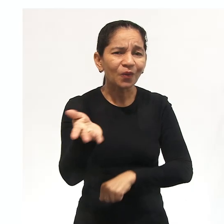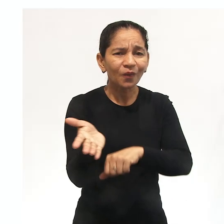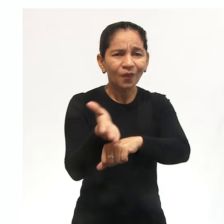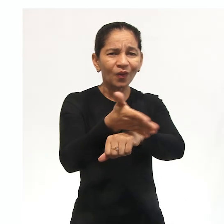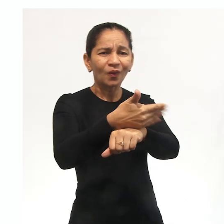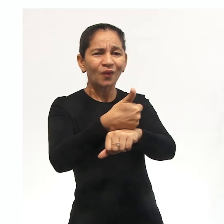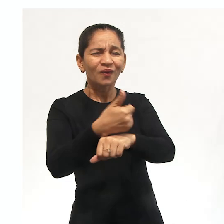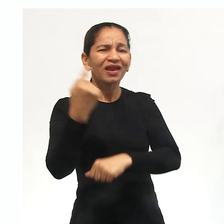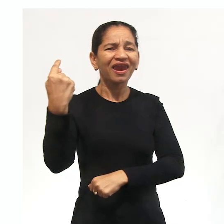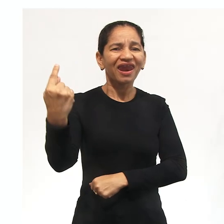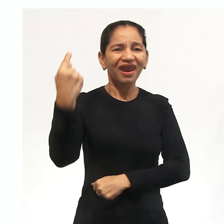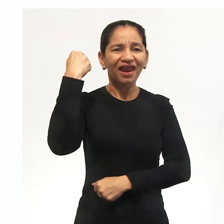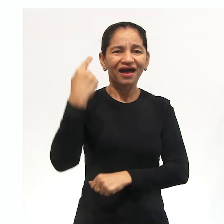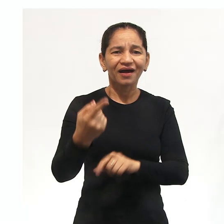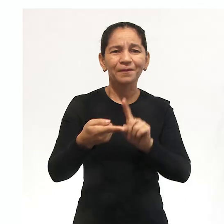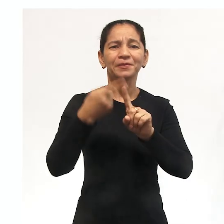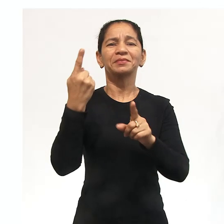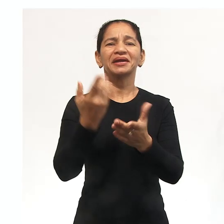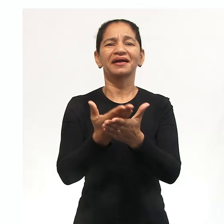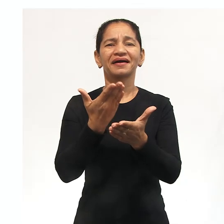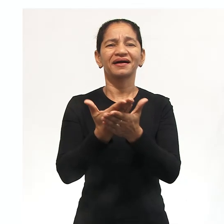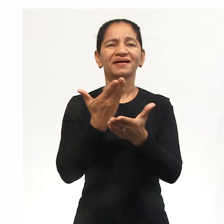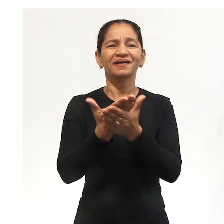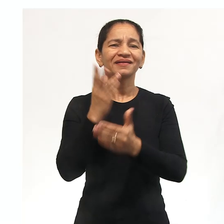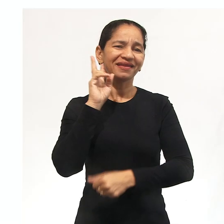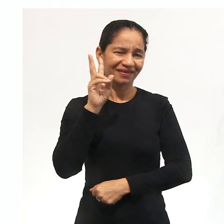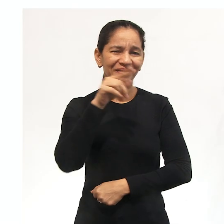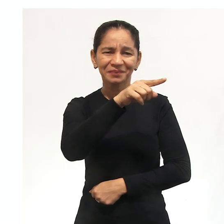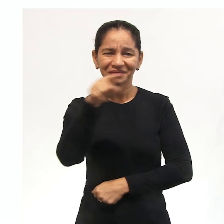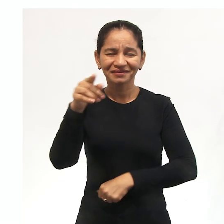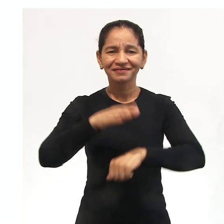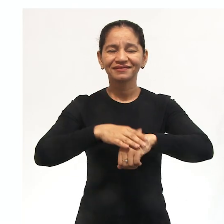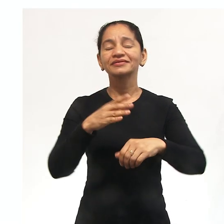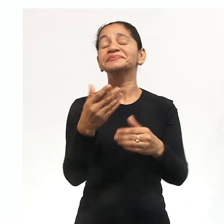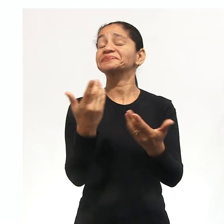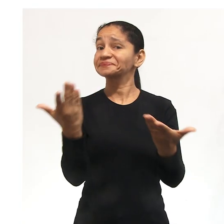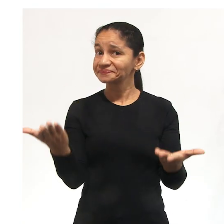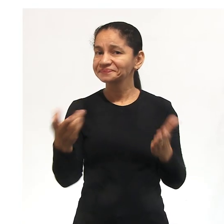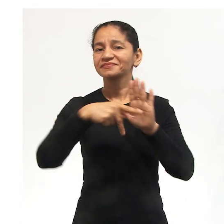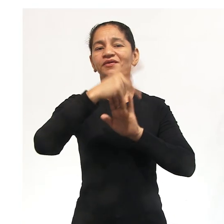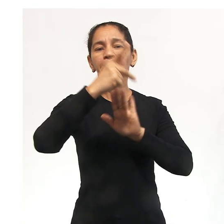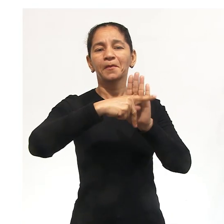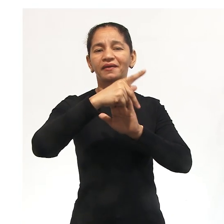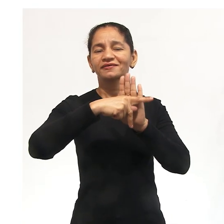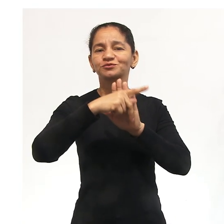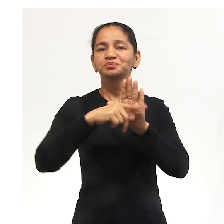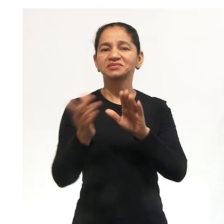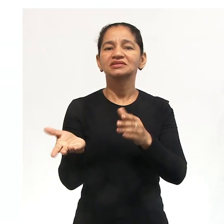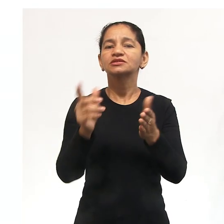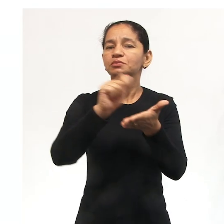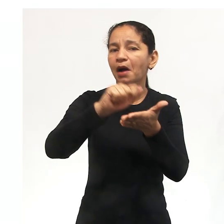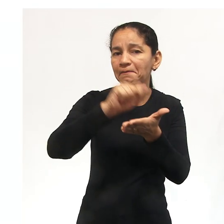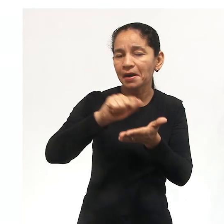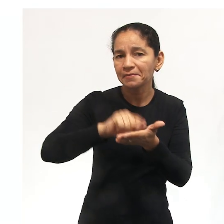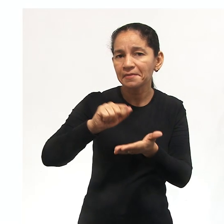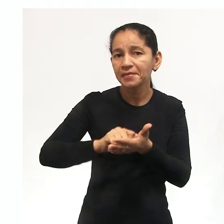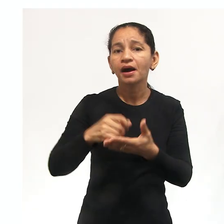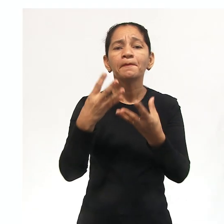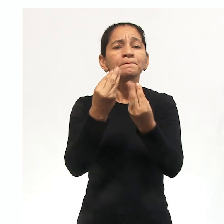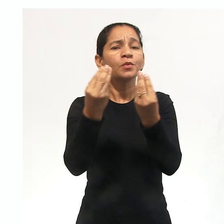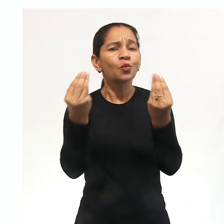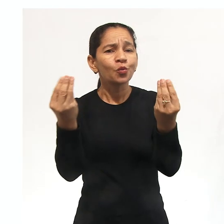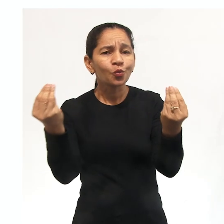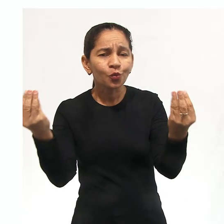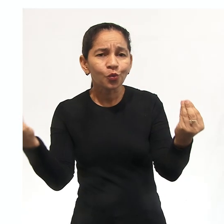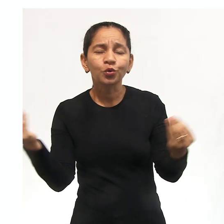deve dispensar o planejamento. Lembra quando a gente fala lá no início a respeito do planejamento das aquisições? Quando